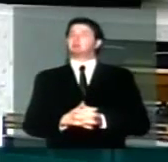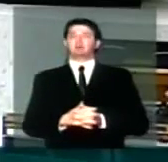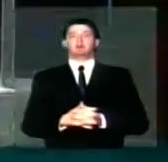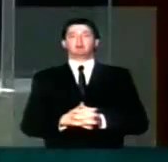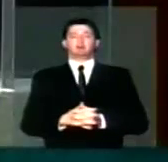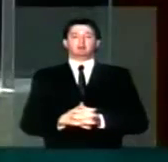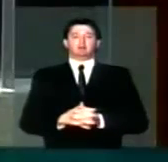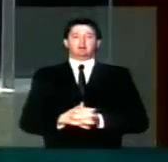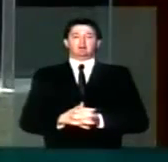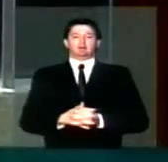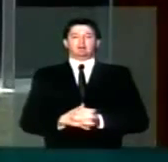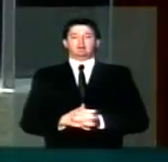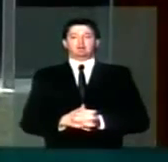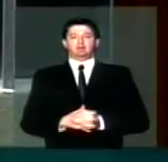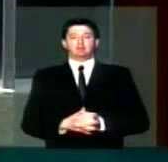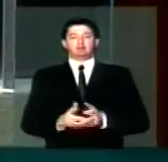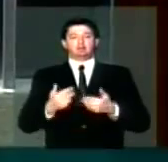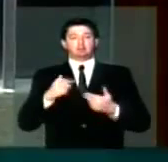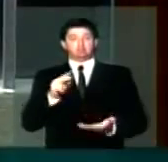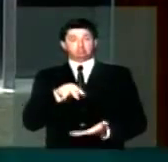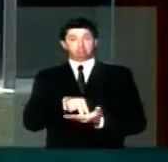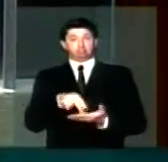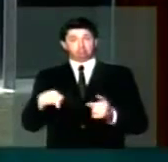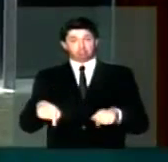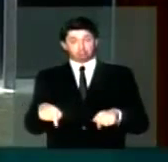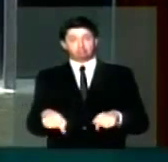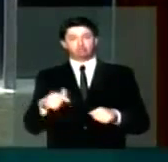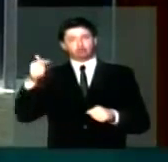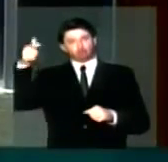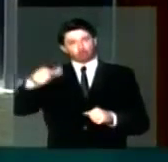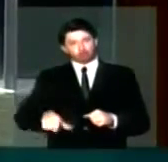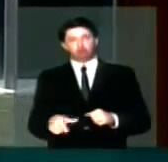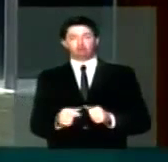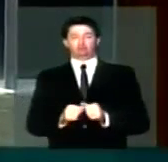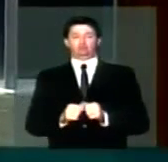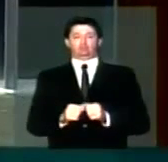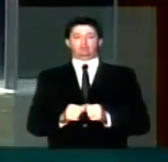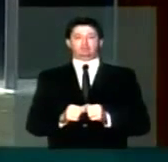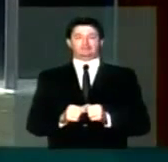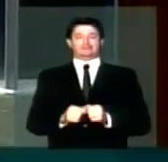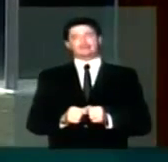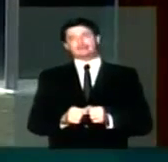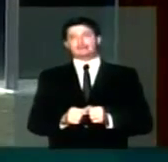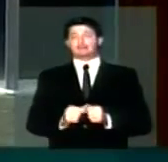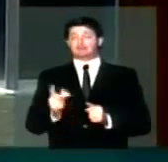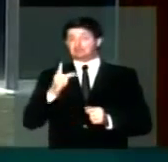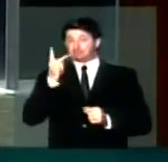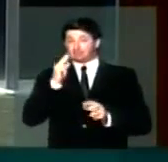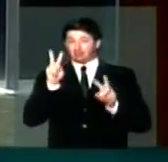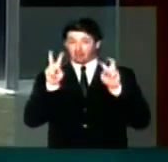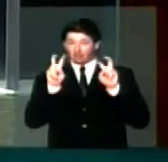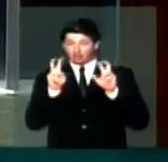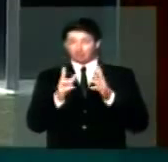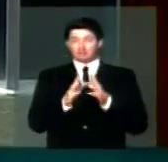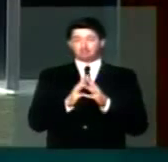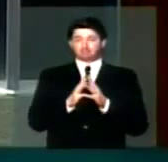deputadas, eu venho a esta tribuna, senhor presidente, mais uma vez para tratar de um